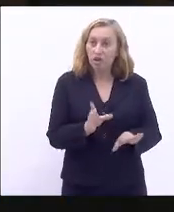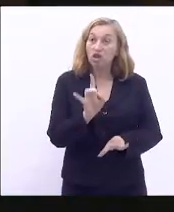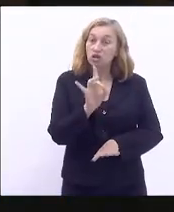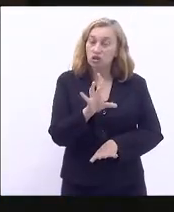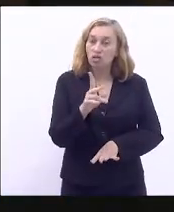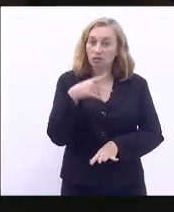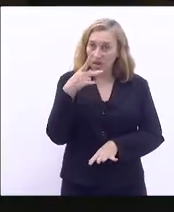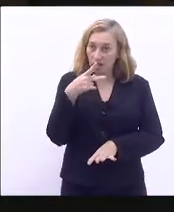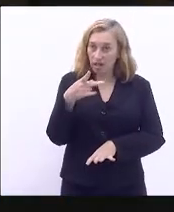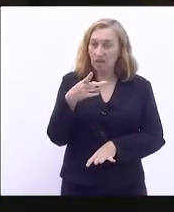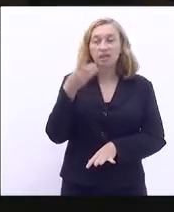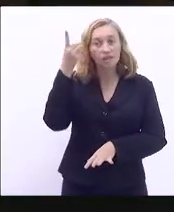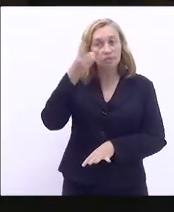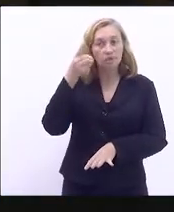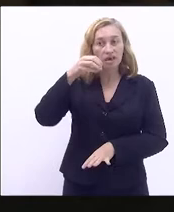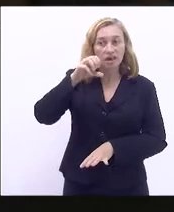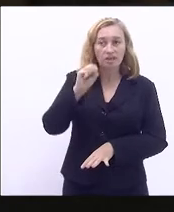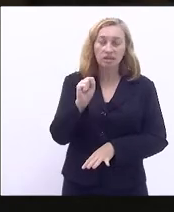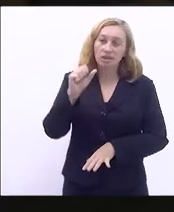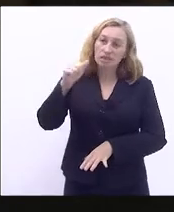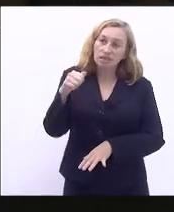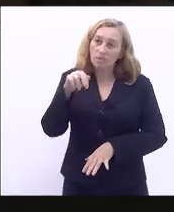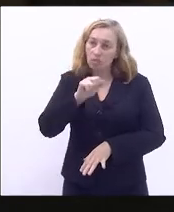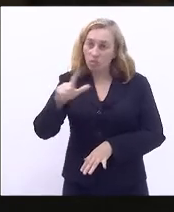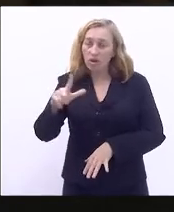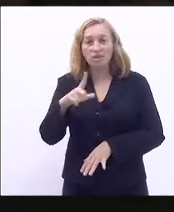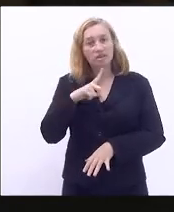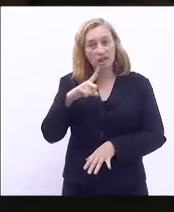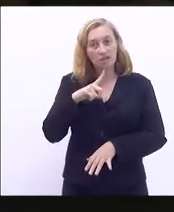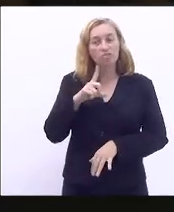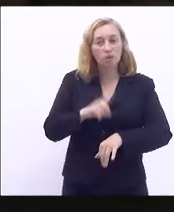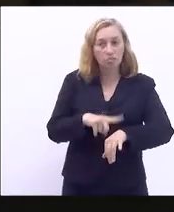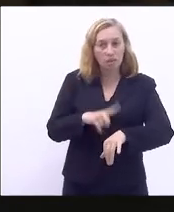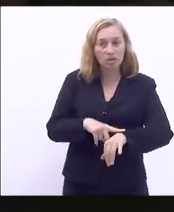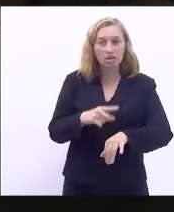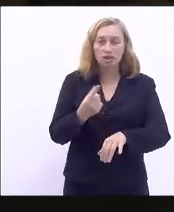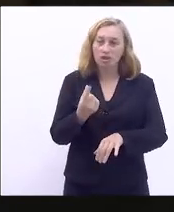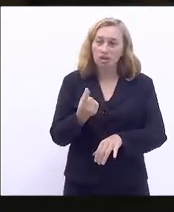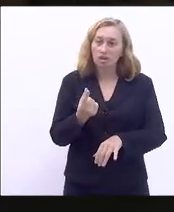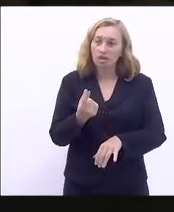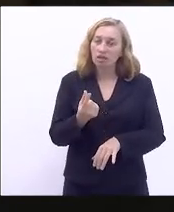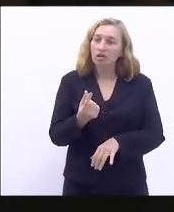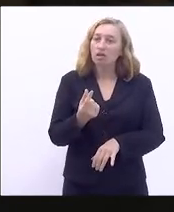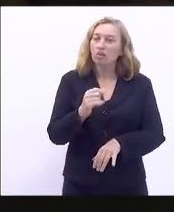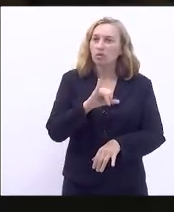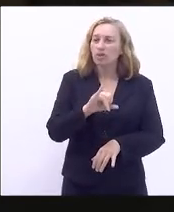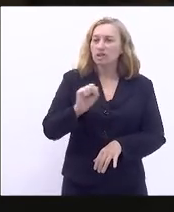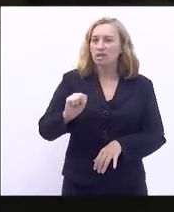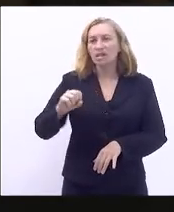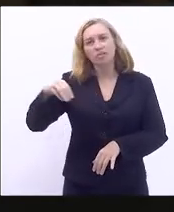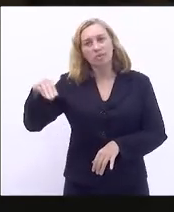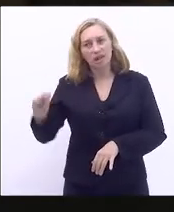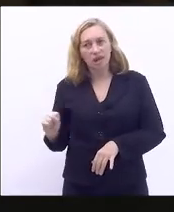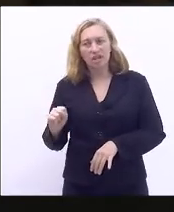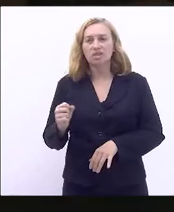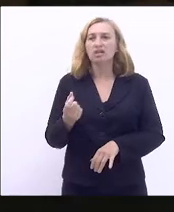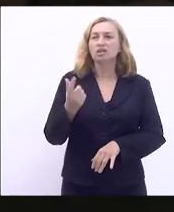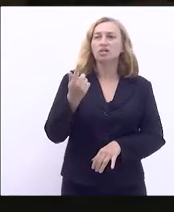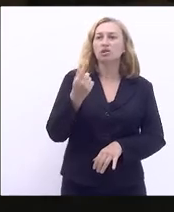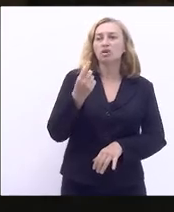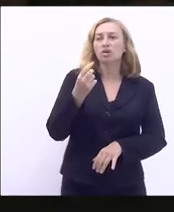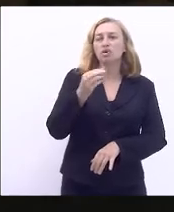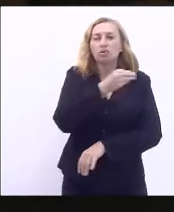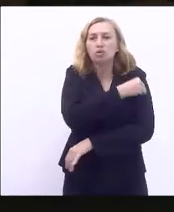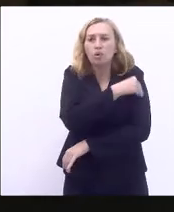uma colocação, deputado Samuel, porque teve um momento que nós aumentamos, sim, aumentamos o ICMS do álcool, do cigarro, no